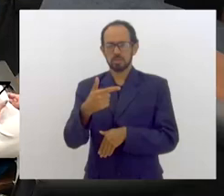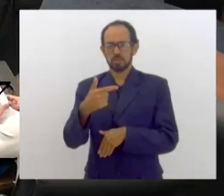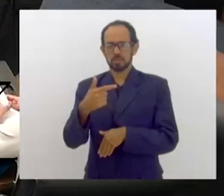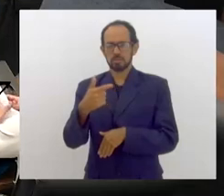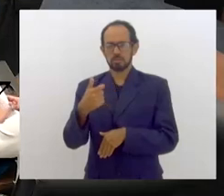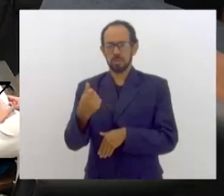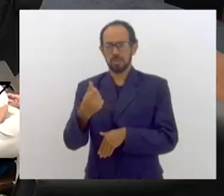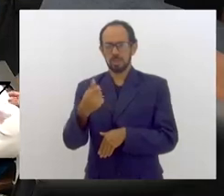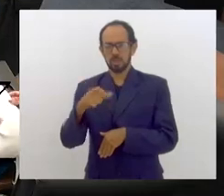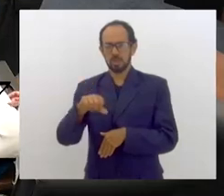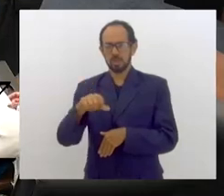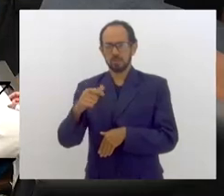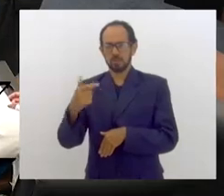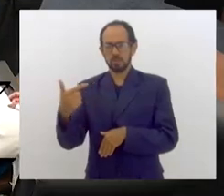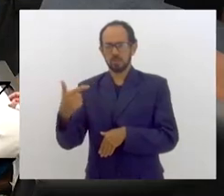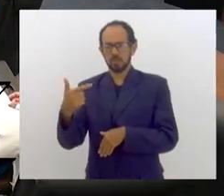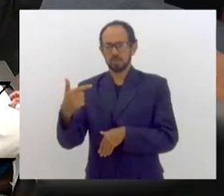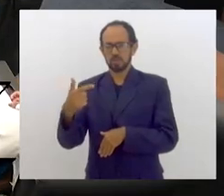2692/2017.